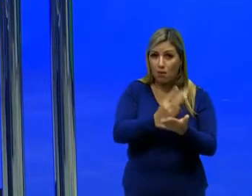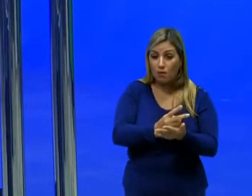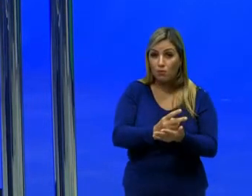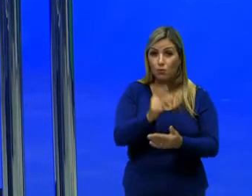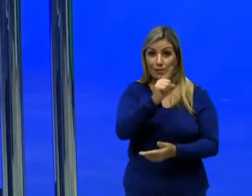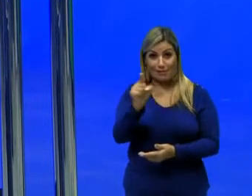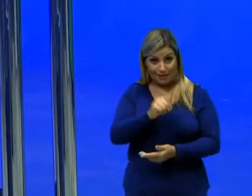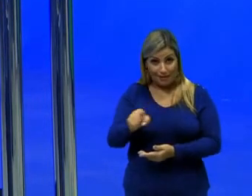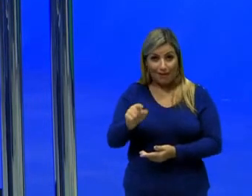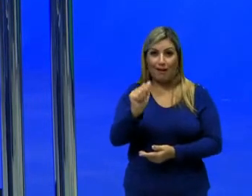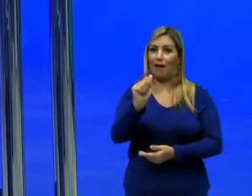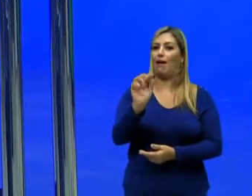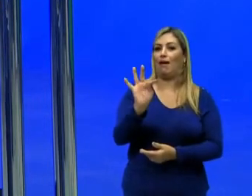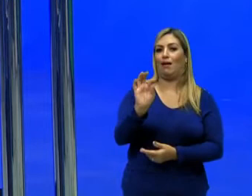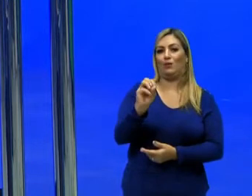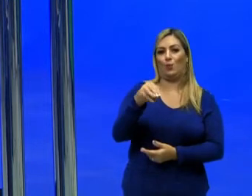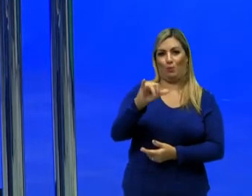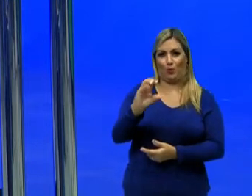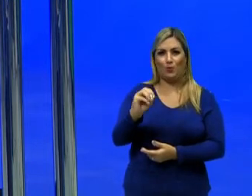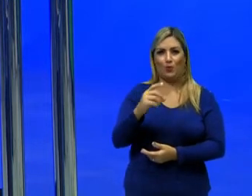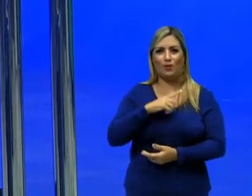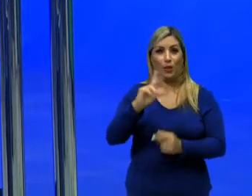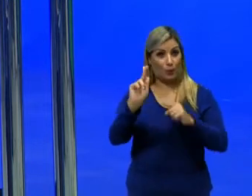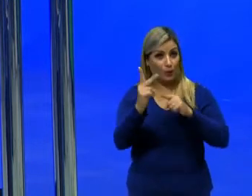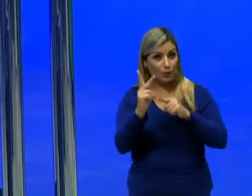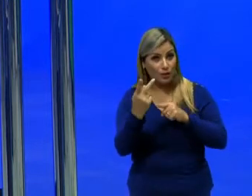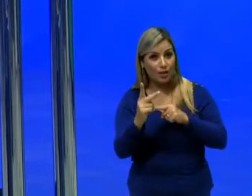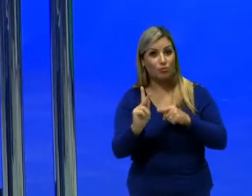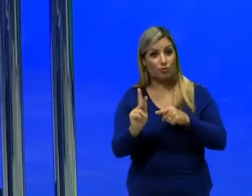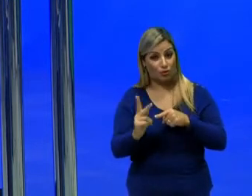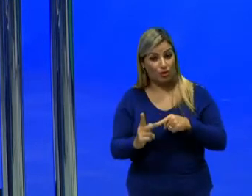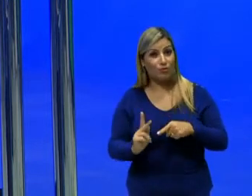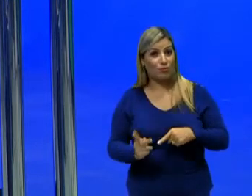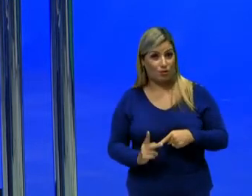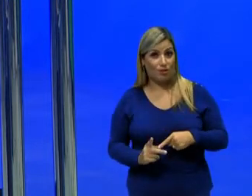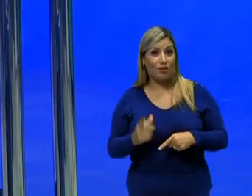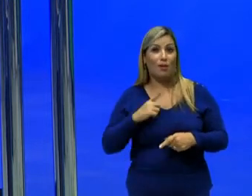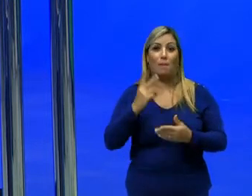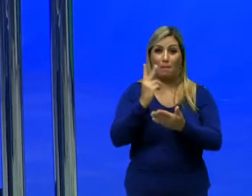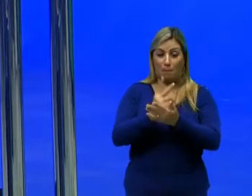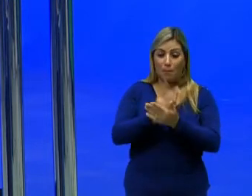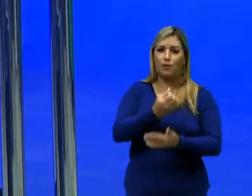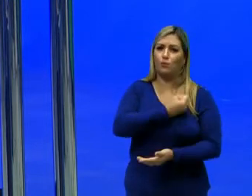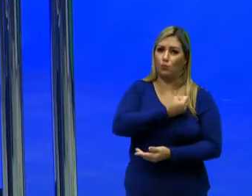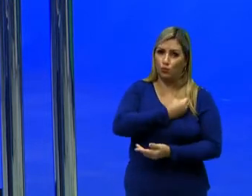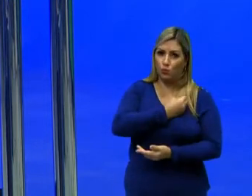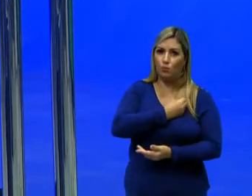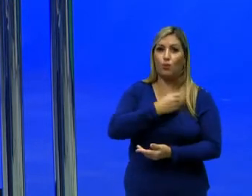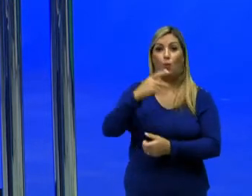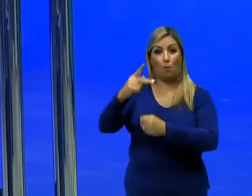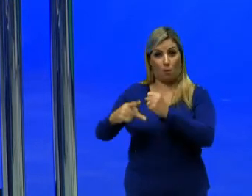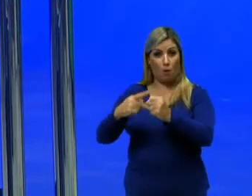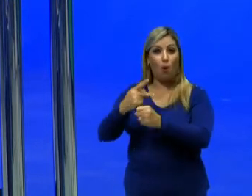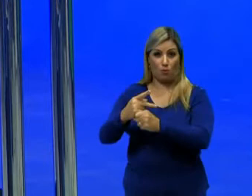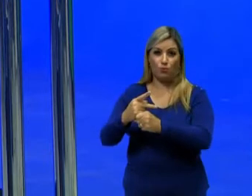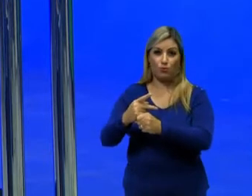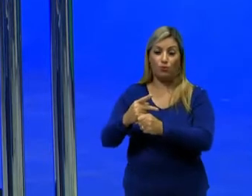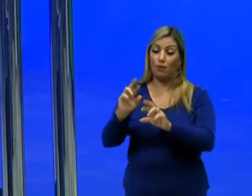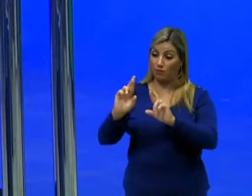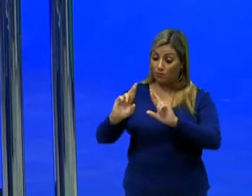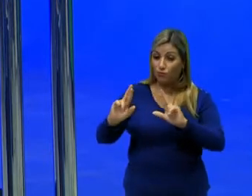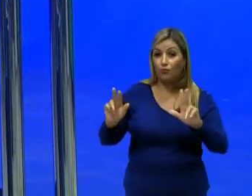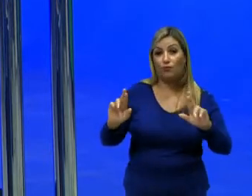aqui eu tenho hidrogênio hidrogênio hidrogênio é esse possui o mesmo número de prótons mais